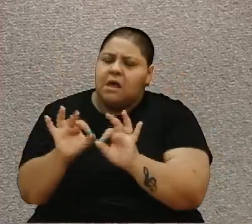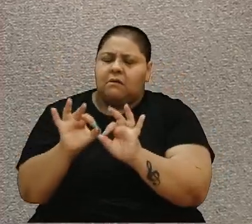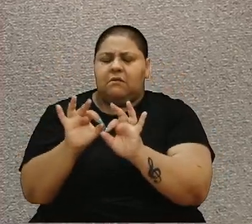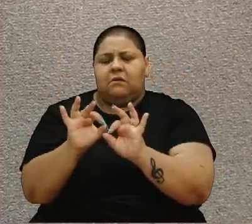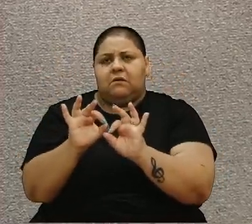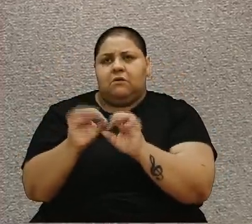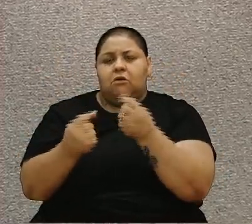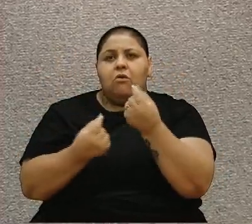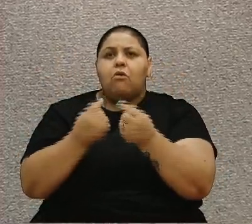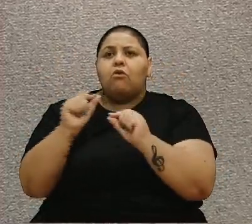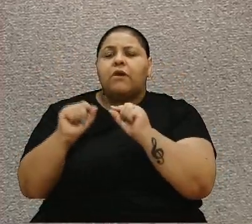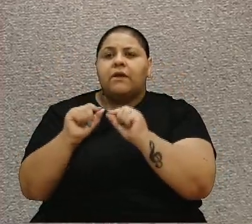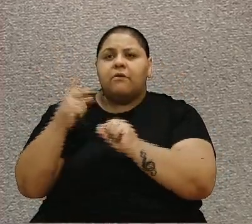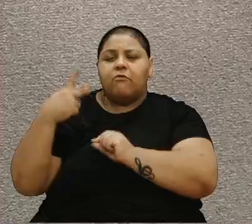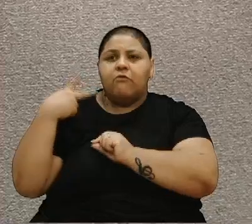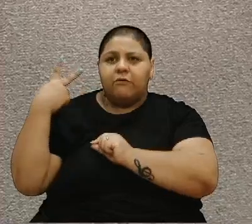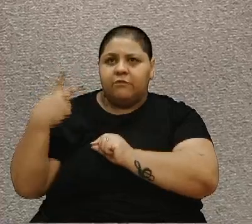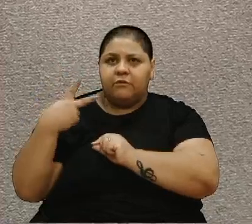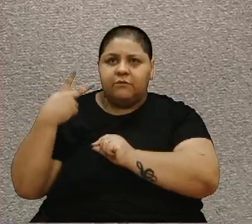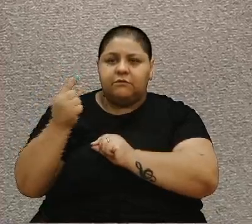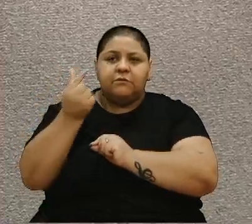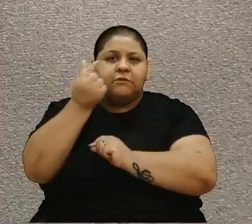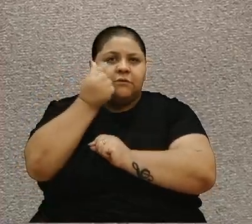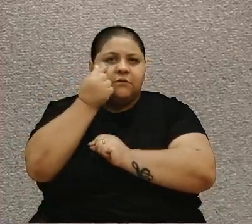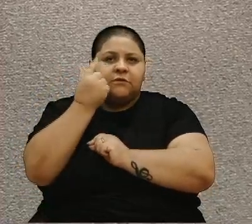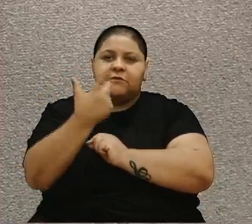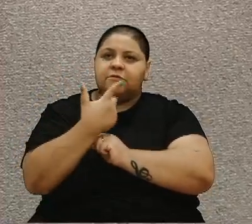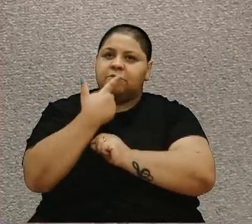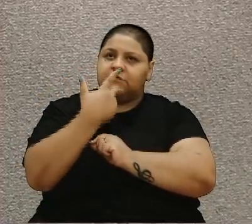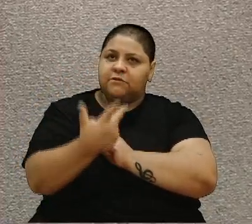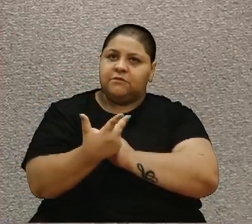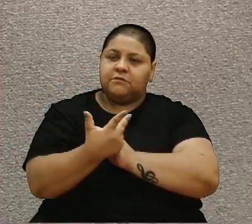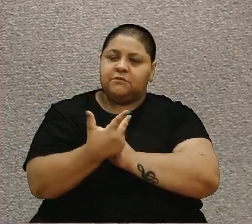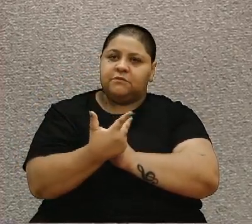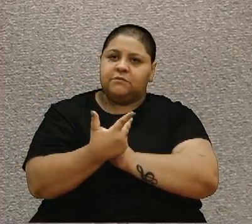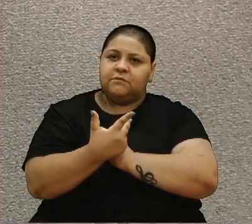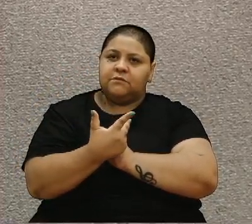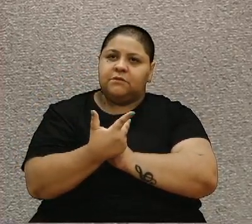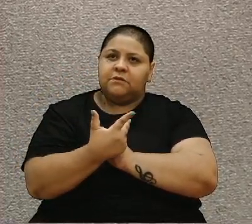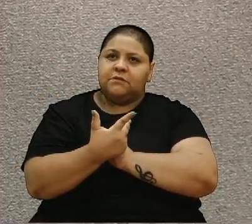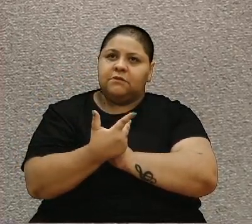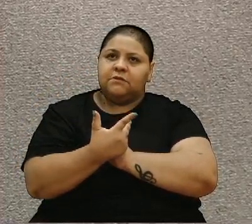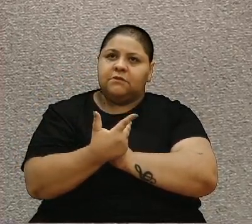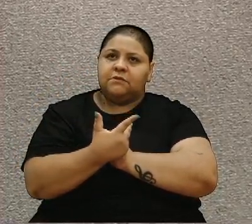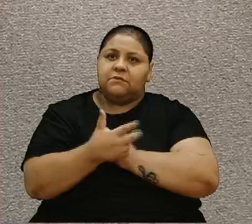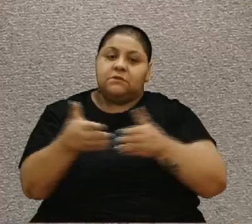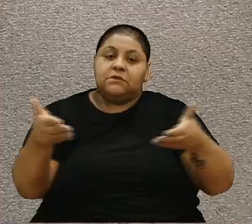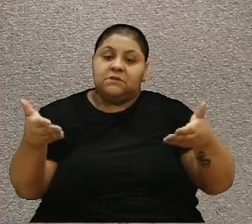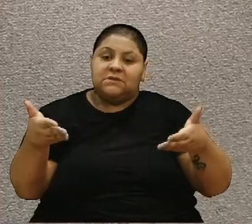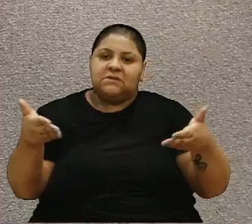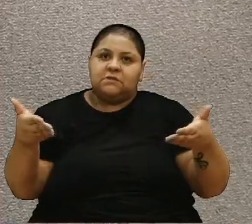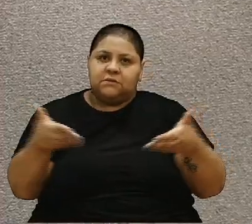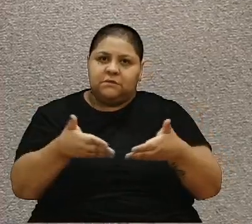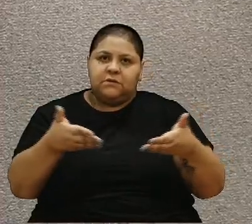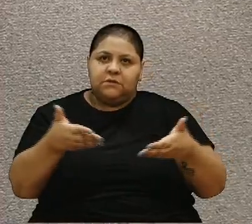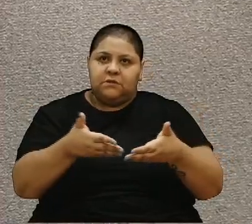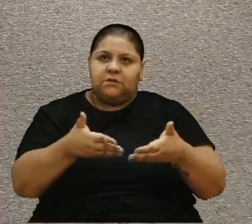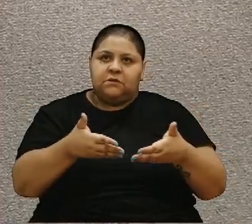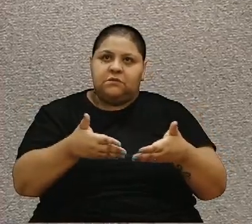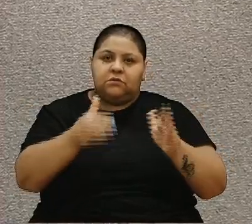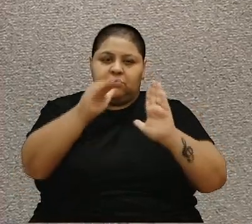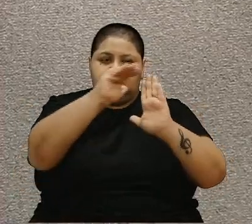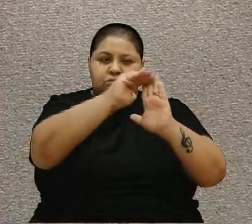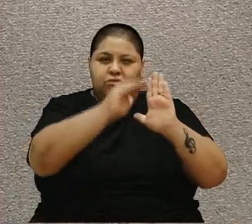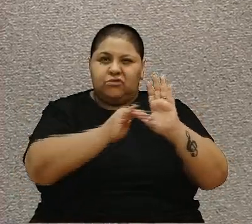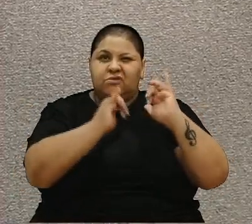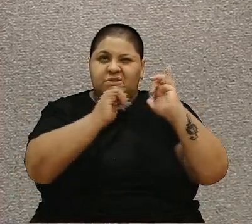Aquilo que o vereador Eloy Frisso falou a respeito da atualização das linhas, eu acho